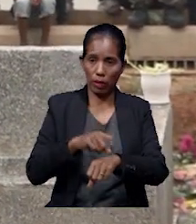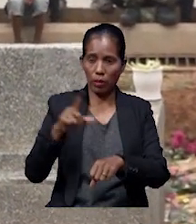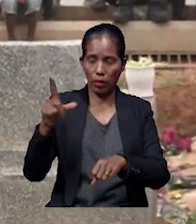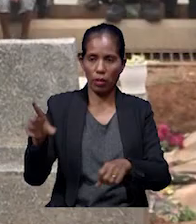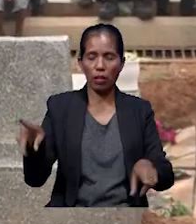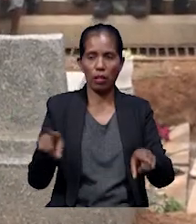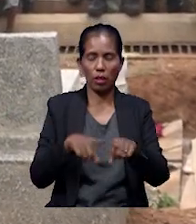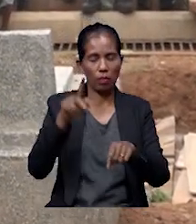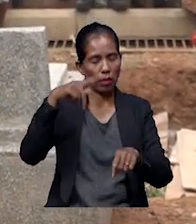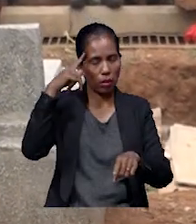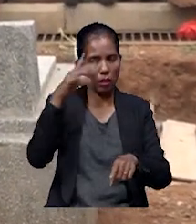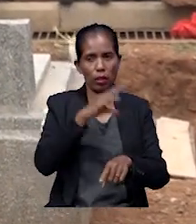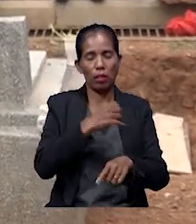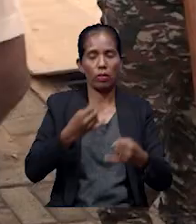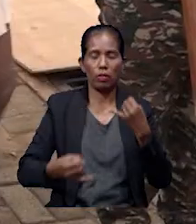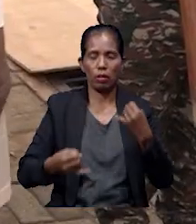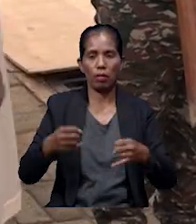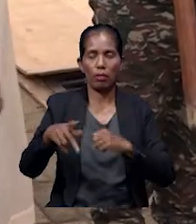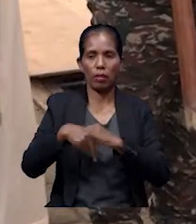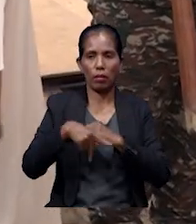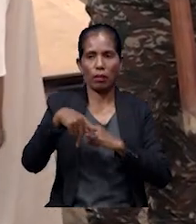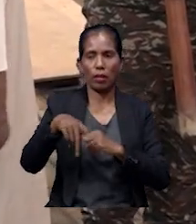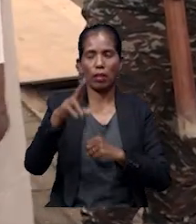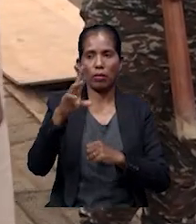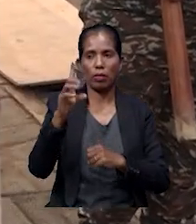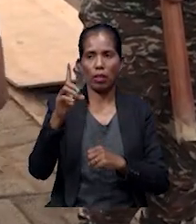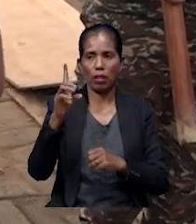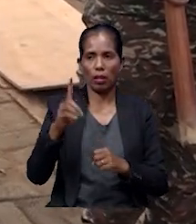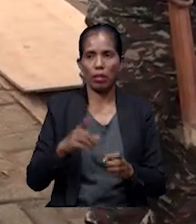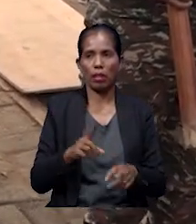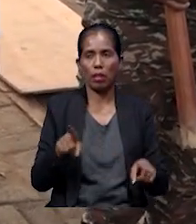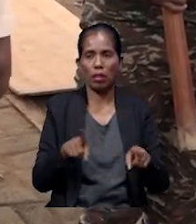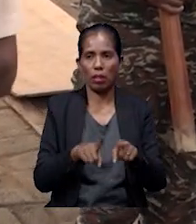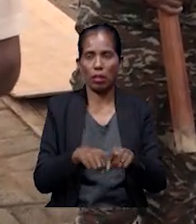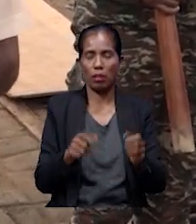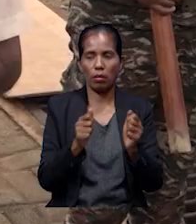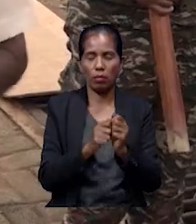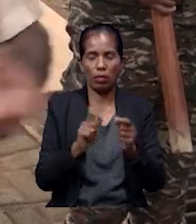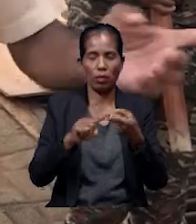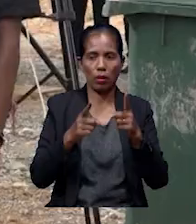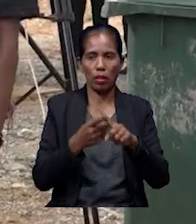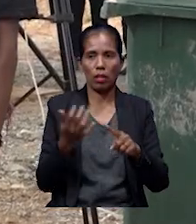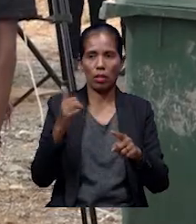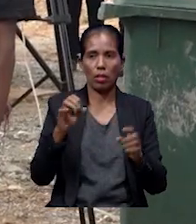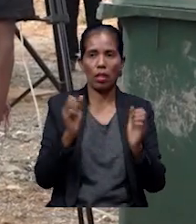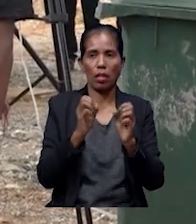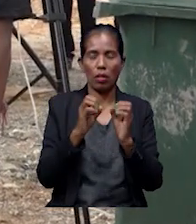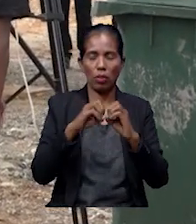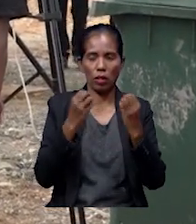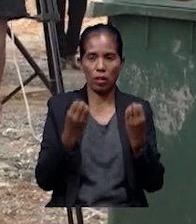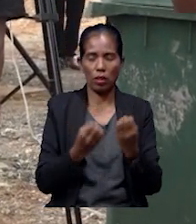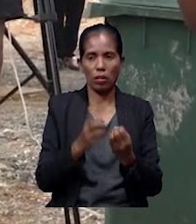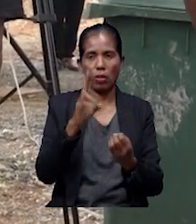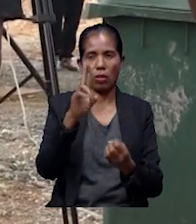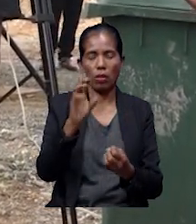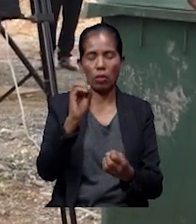juridiko ba bangkada parlamentar PUDD. Saudoso nuda fundador Hamutu Konya Maluk Sira hari organisasi Korentil